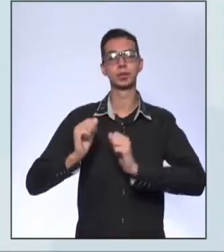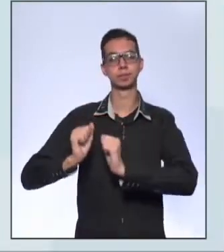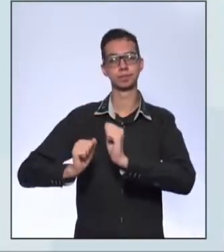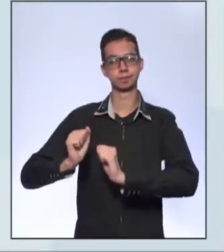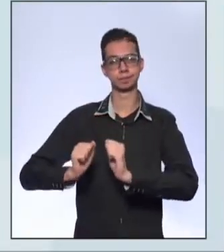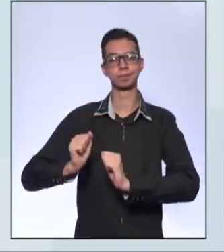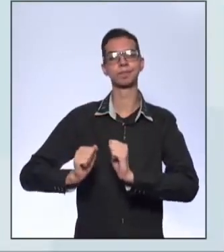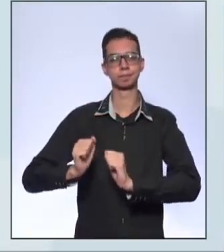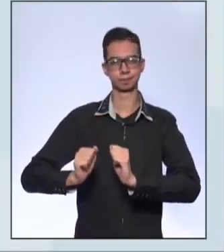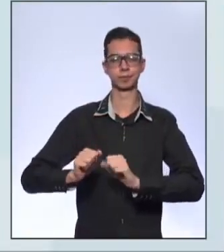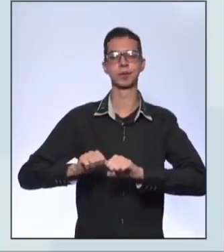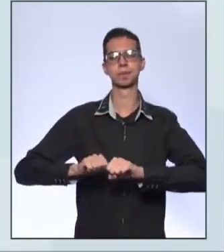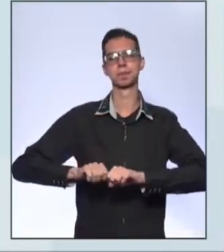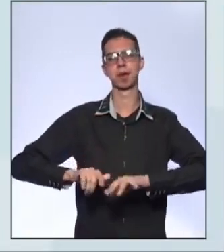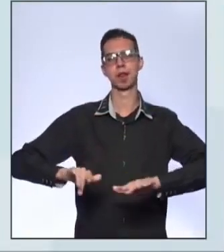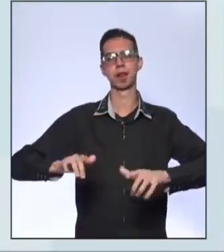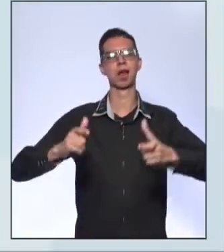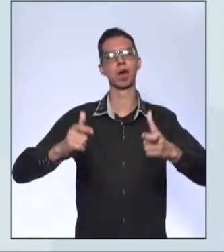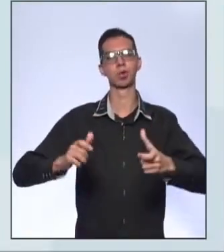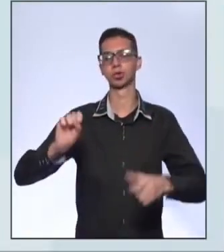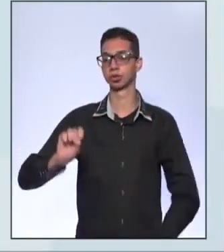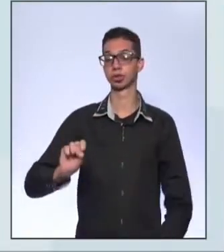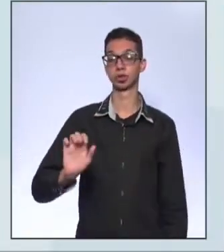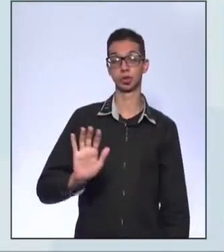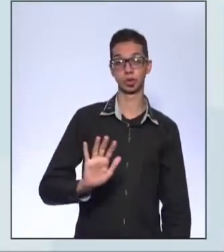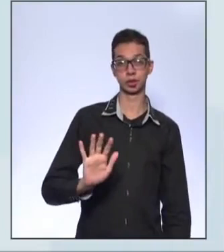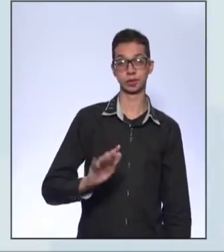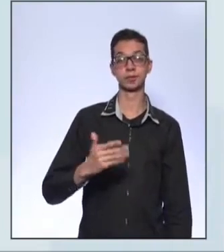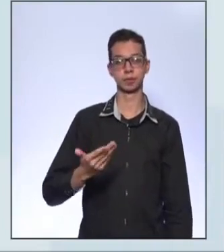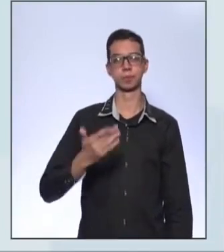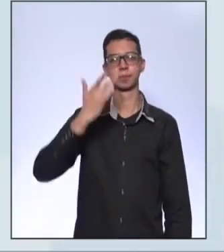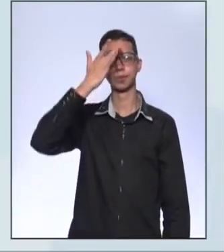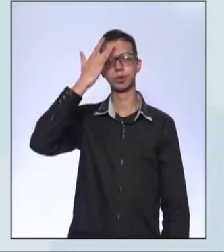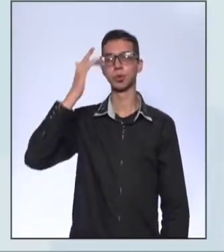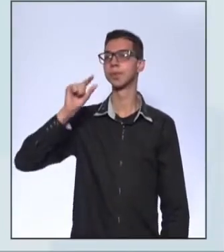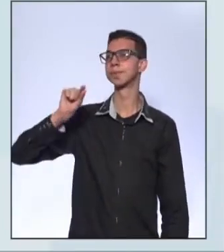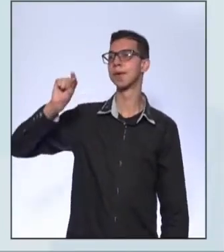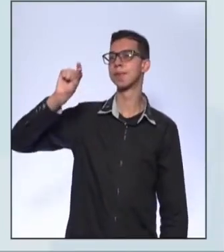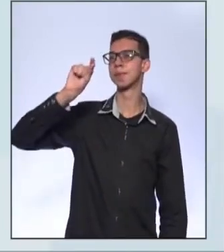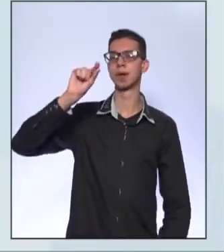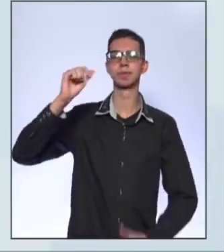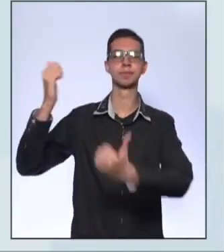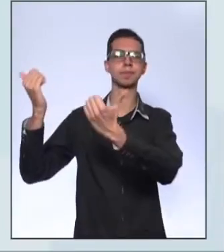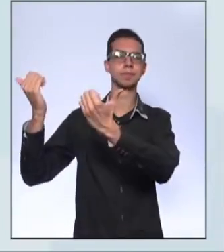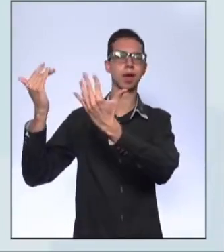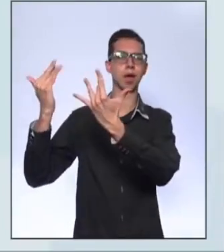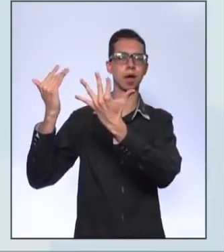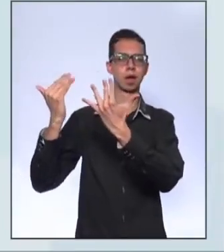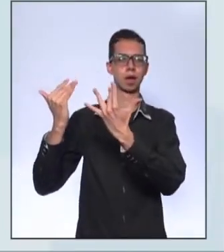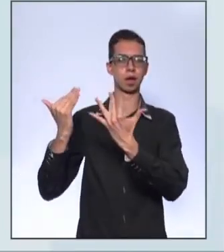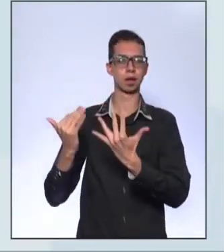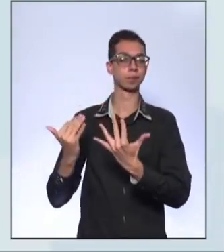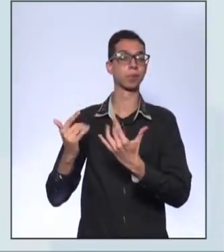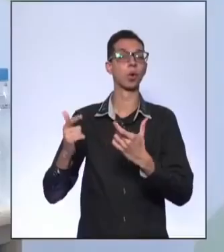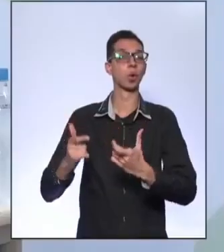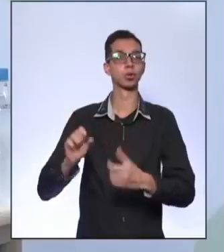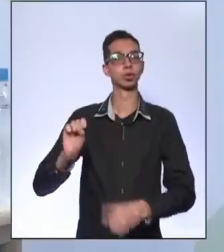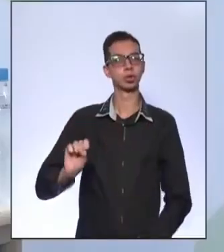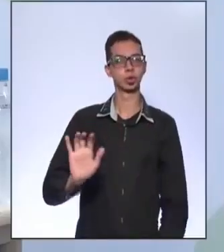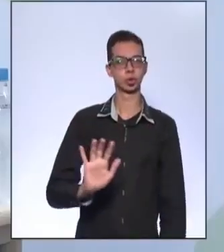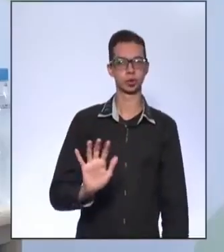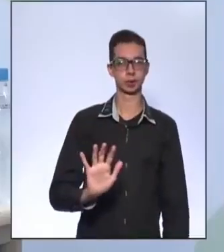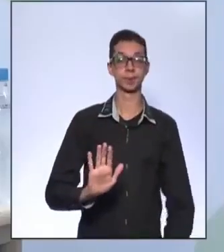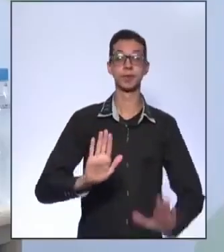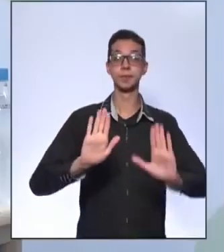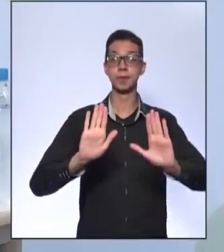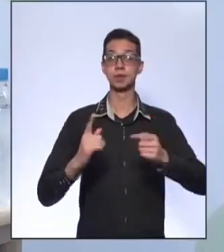a tendência que as pessoas Saírem de ou se você viesse para região Sudeste mas não é voltando a pode voltar aqui comigo diretora